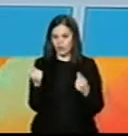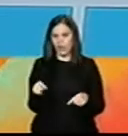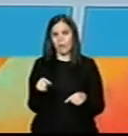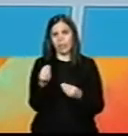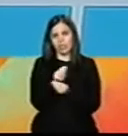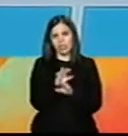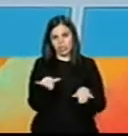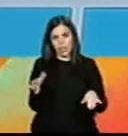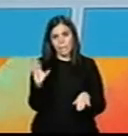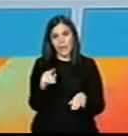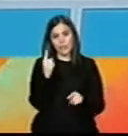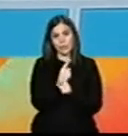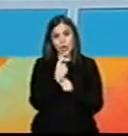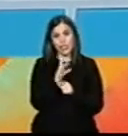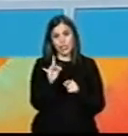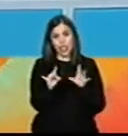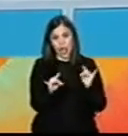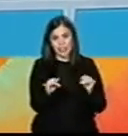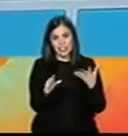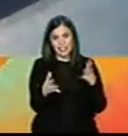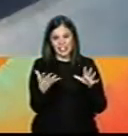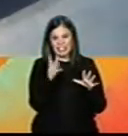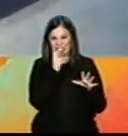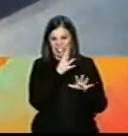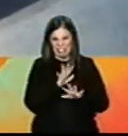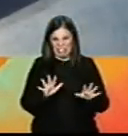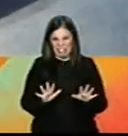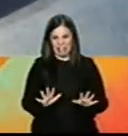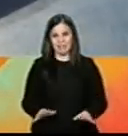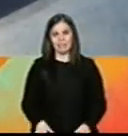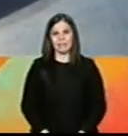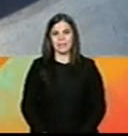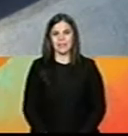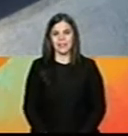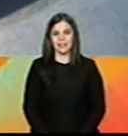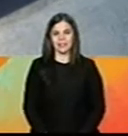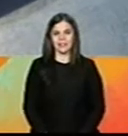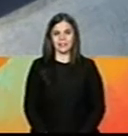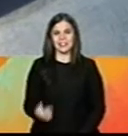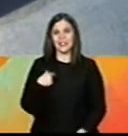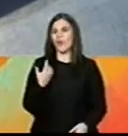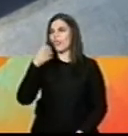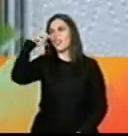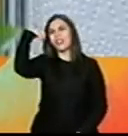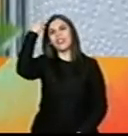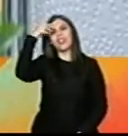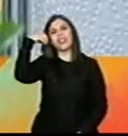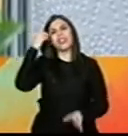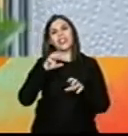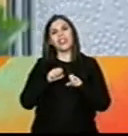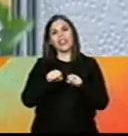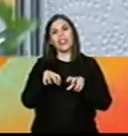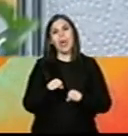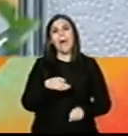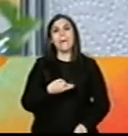agora usa uma outra coisa que se cola às mãos e que um é terrível. De... Eu brincava tanto com plasticina, não é? Pois, mas é que a plasticina